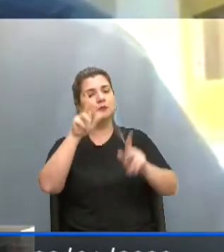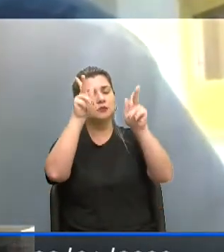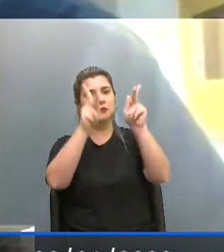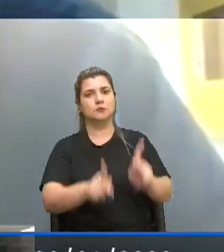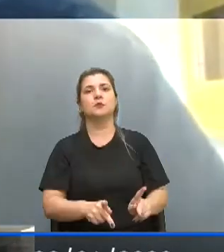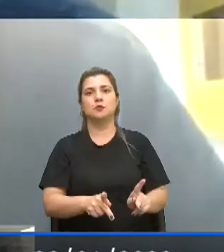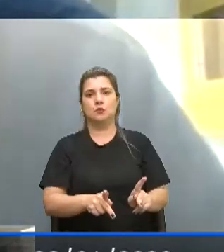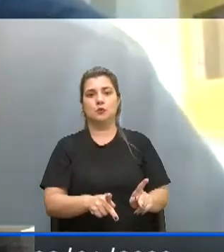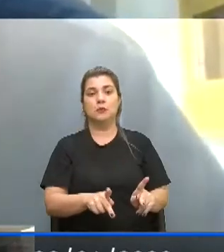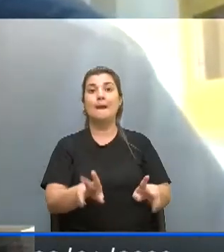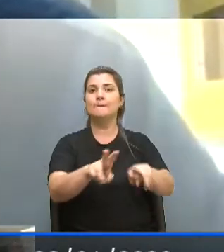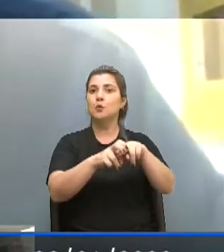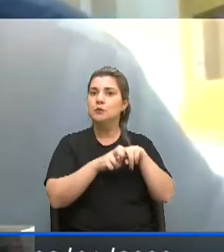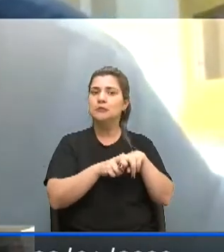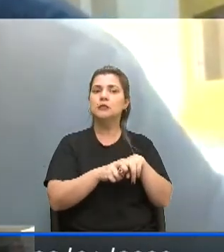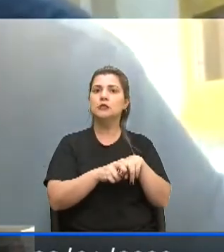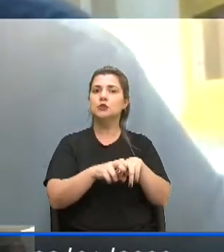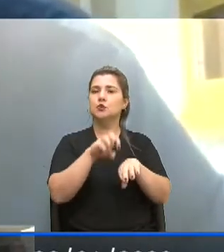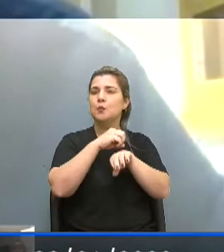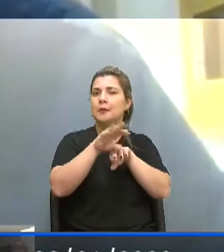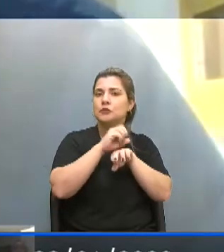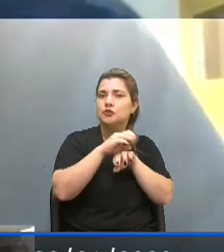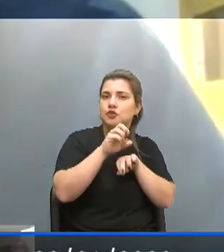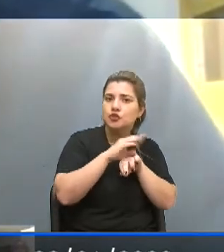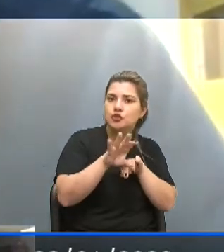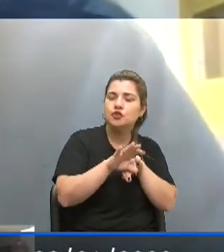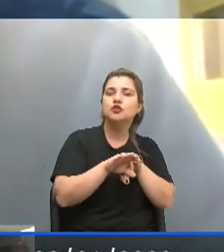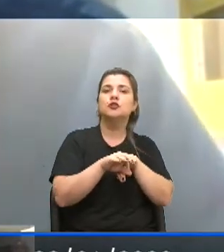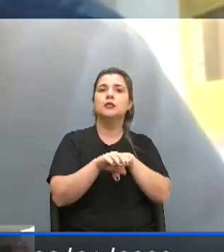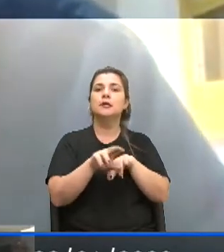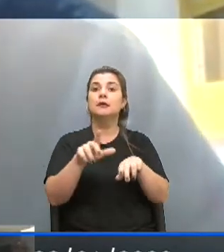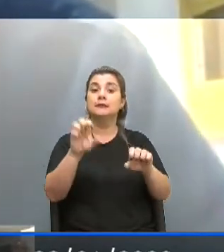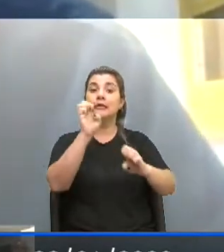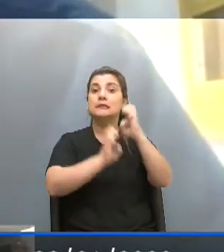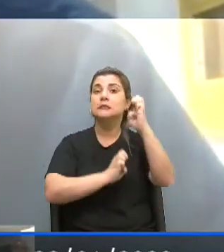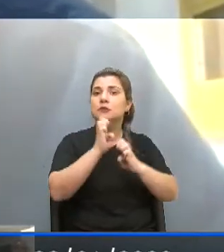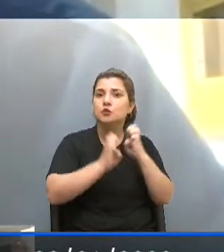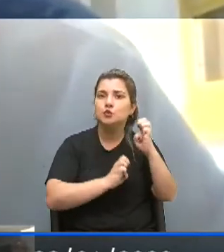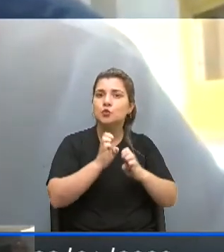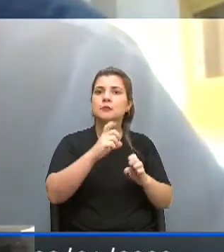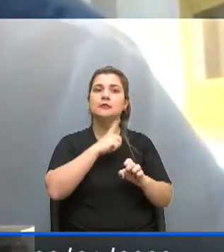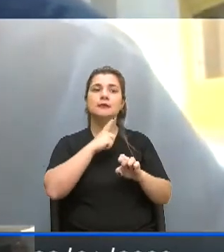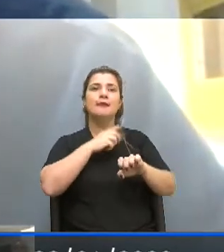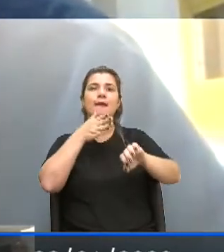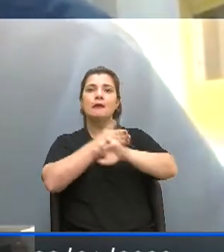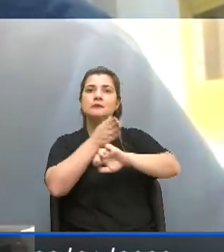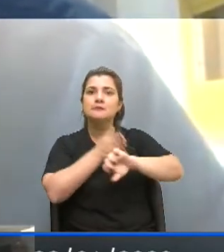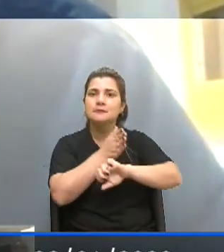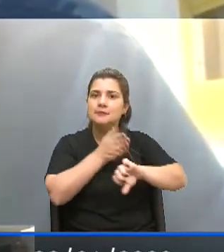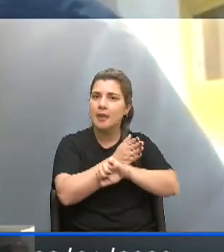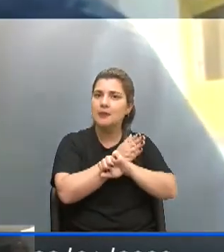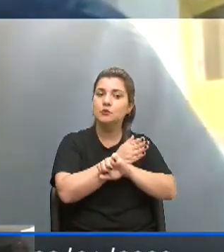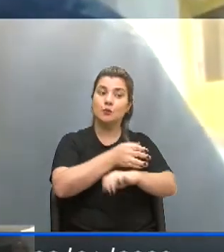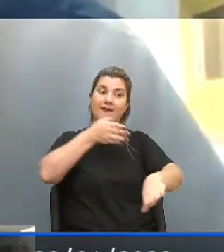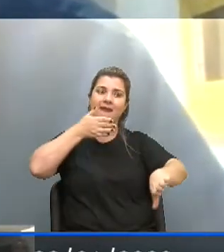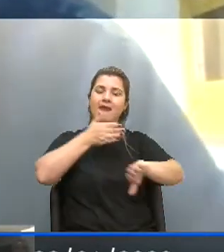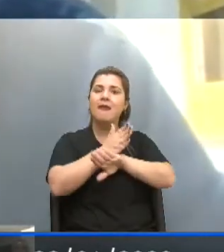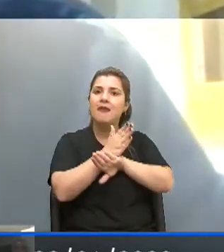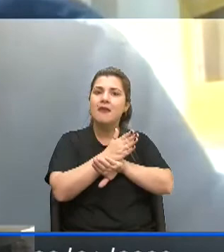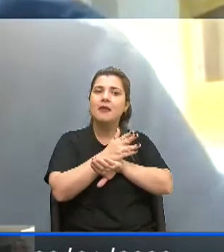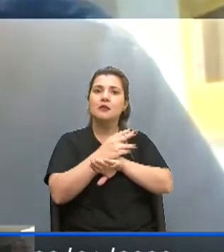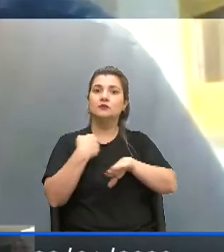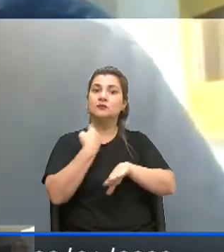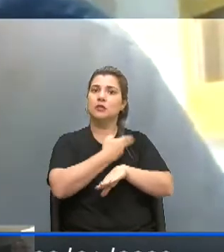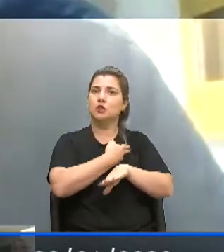que as indústrias que têm acesso às secretarias de saúde que convidem para entrar em nossas unidades, para que tenha esse olho